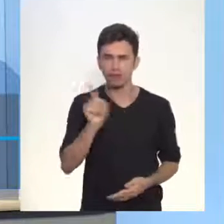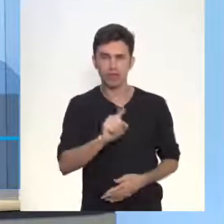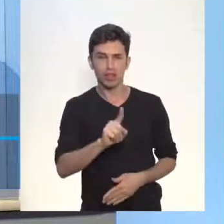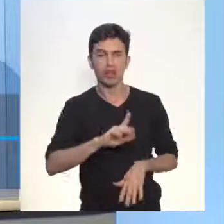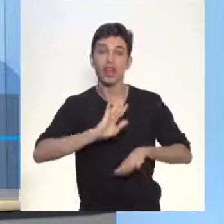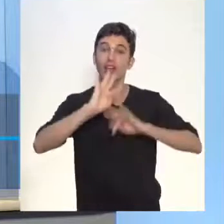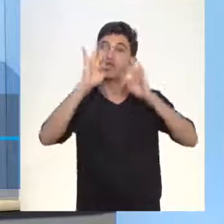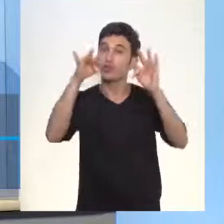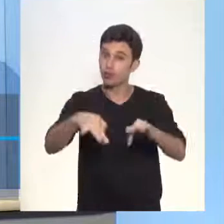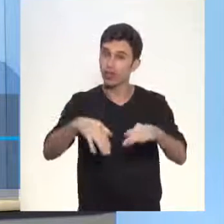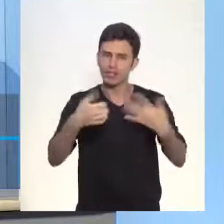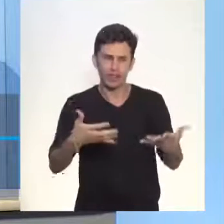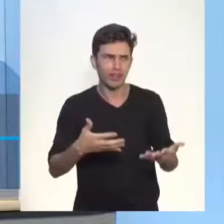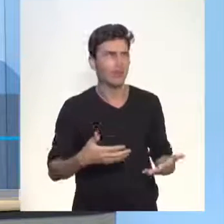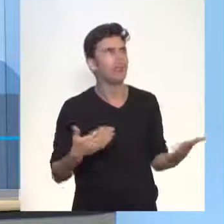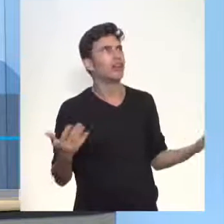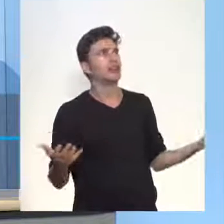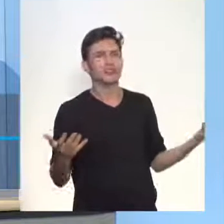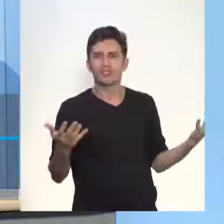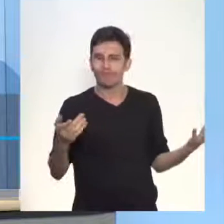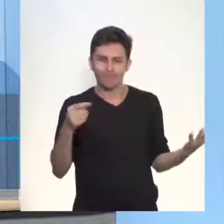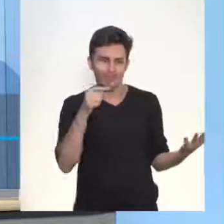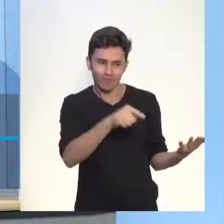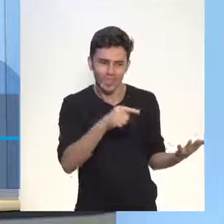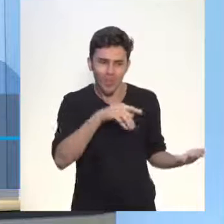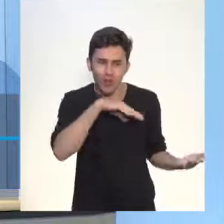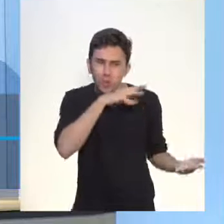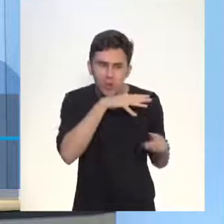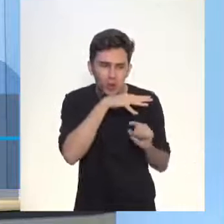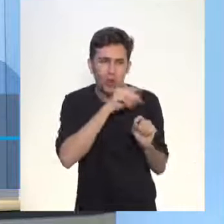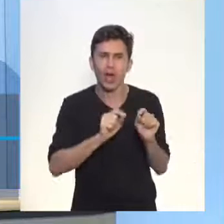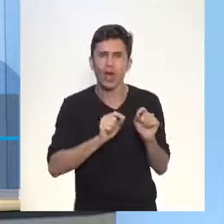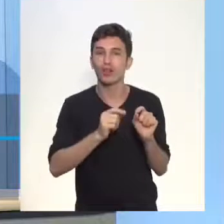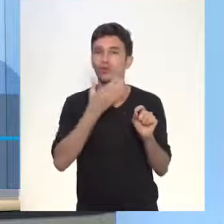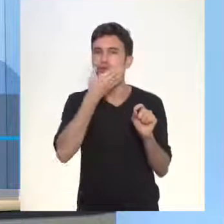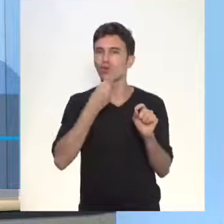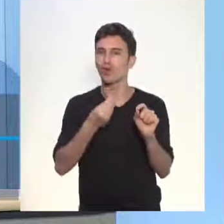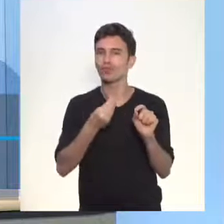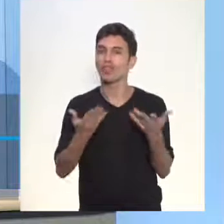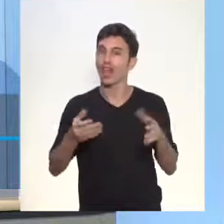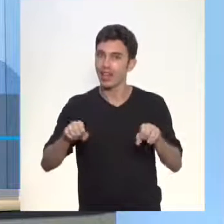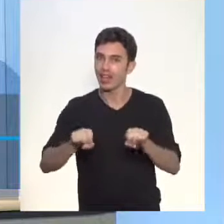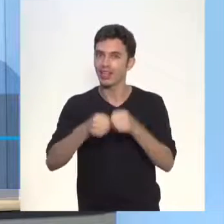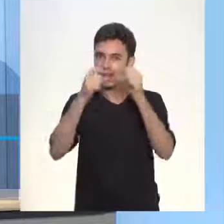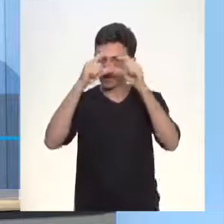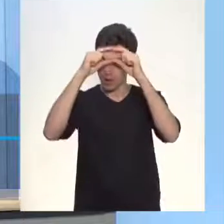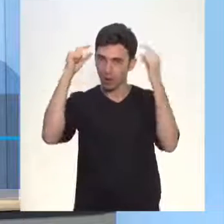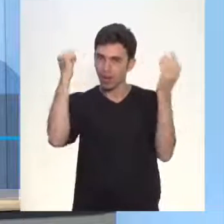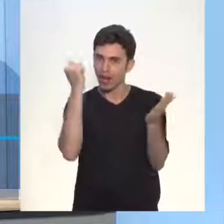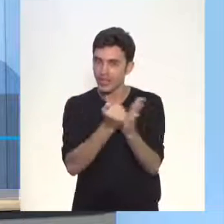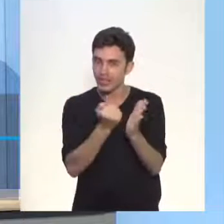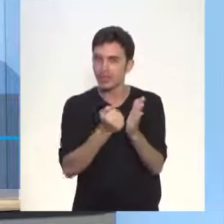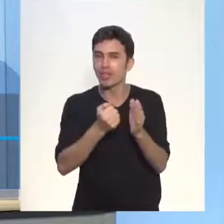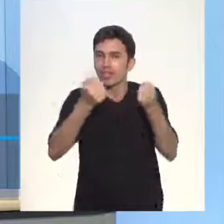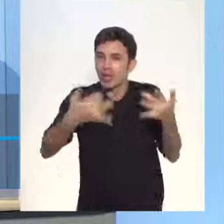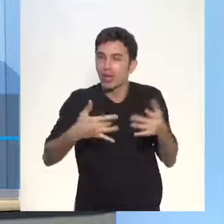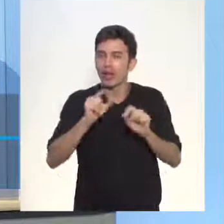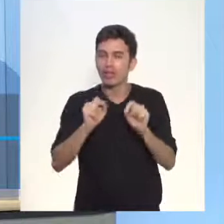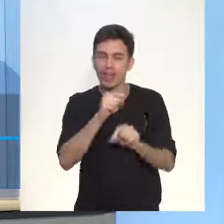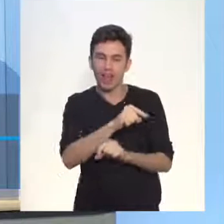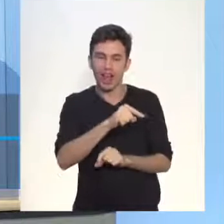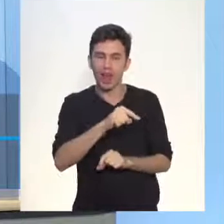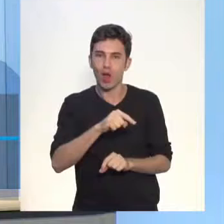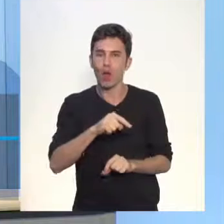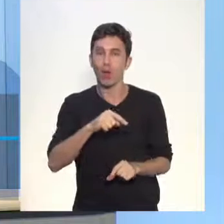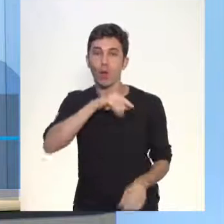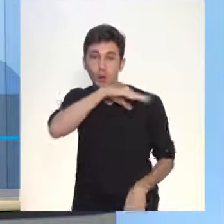fala, nossa, o bicho era um homem. Então ele quebra o paradigma ao falar que esse bicho é um homem.